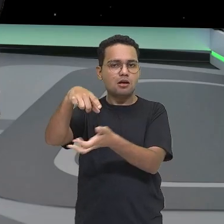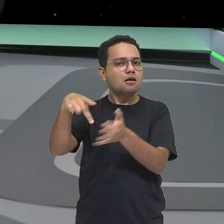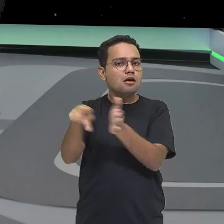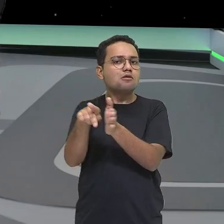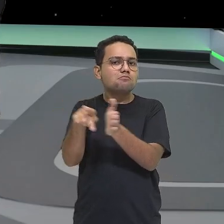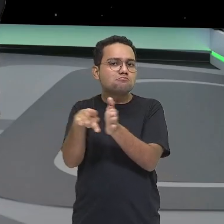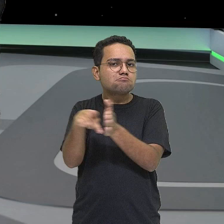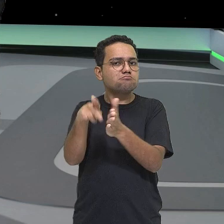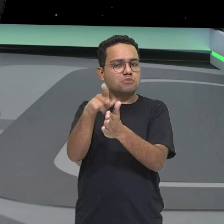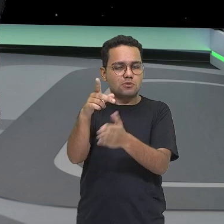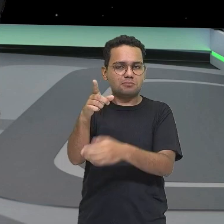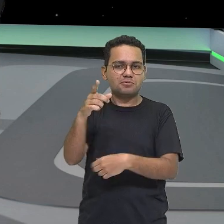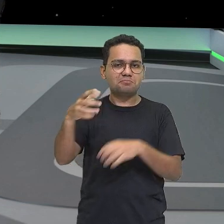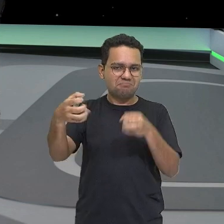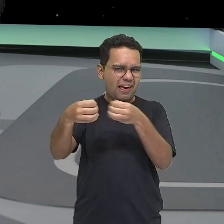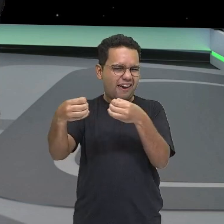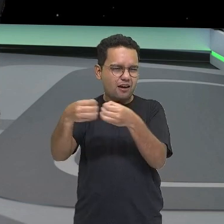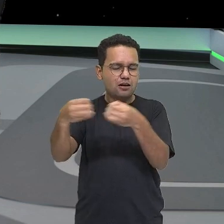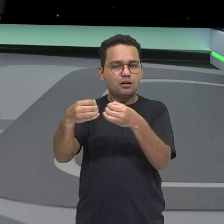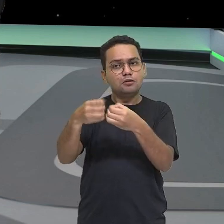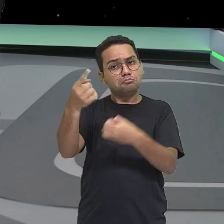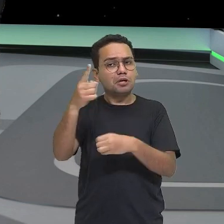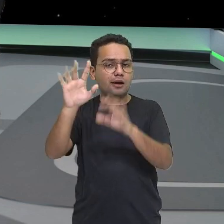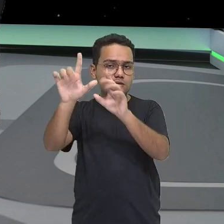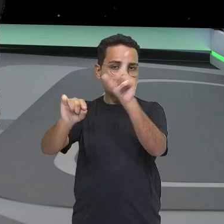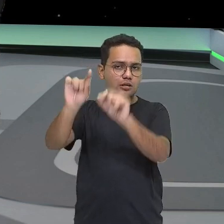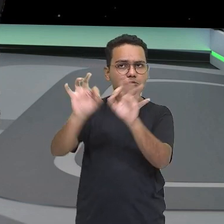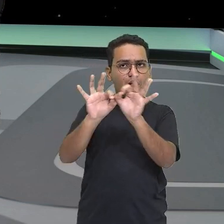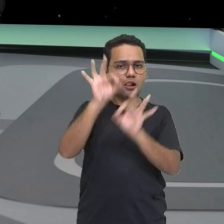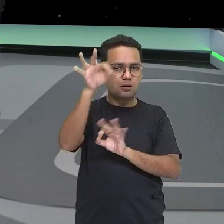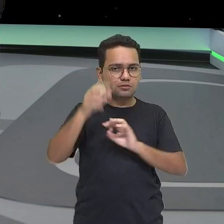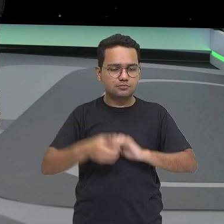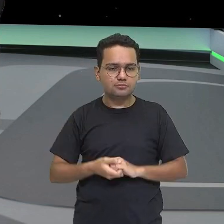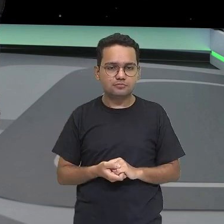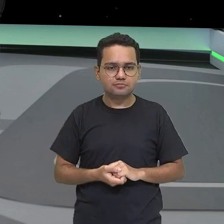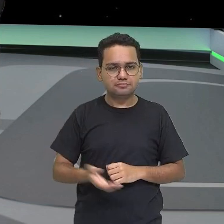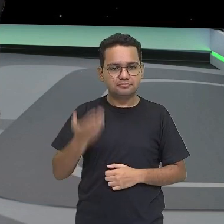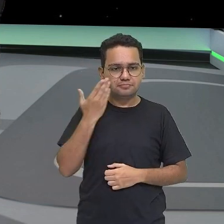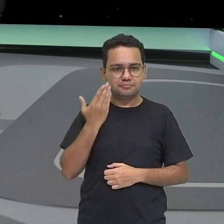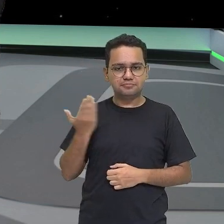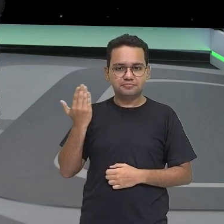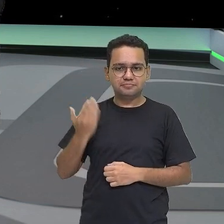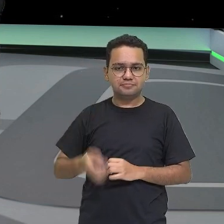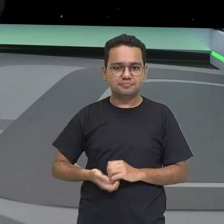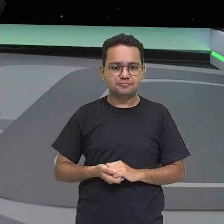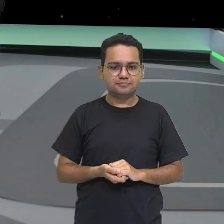as estrelas. Aí você tem aqui o nosso movimento planetário. Olha lá, pessoal,